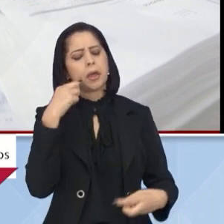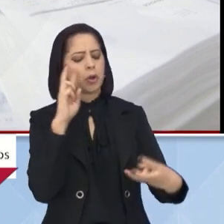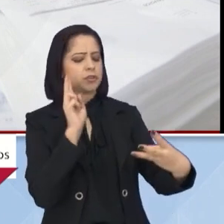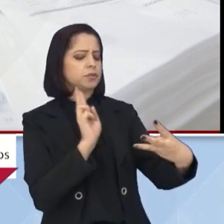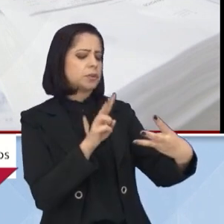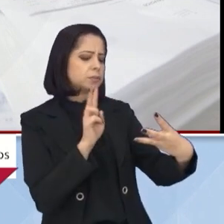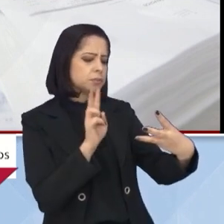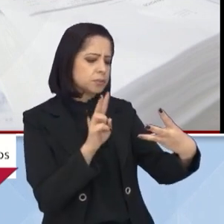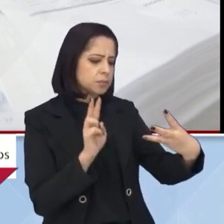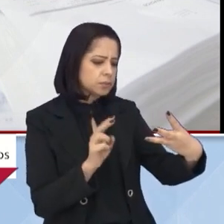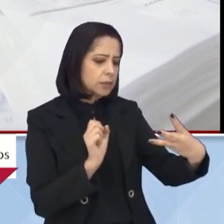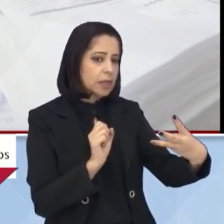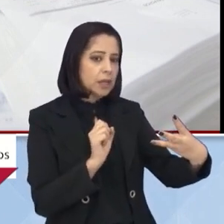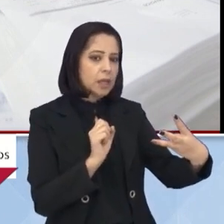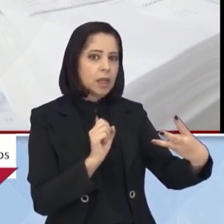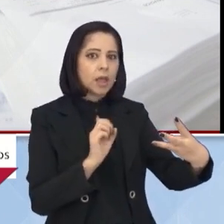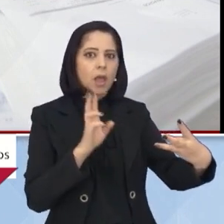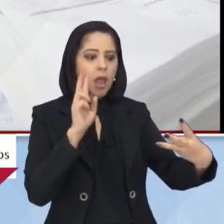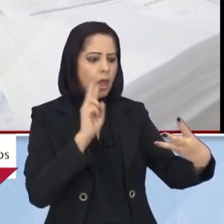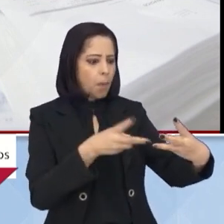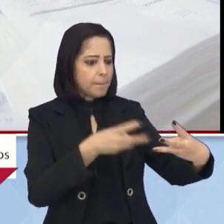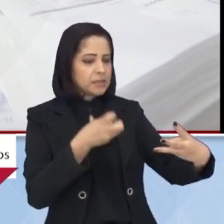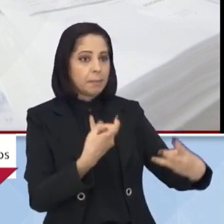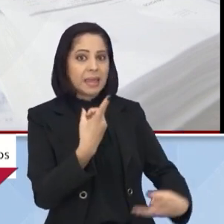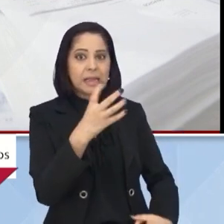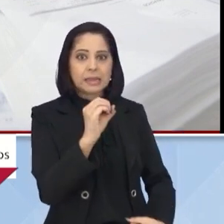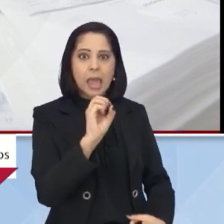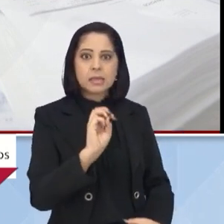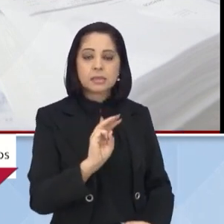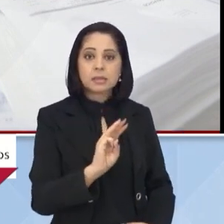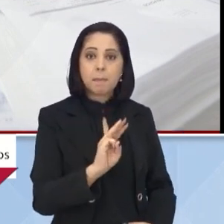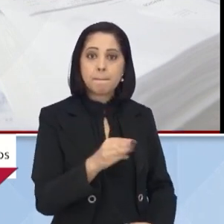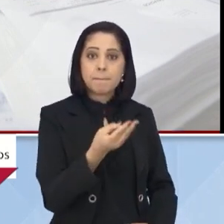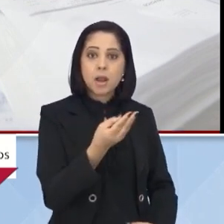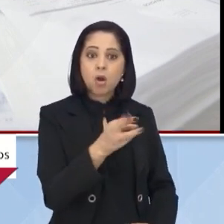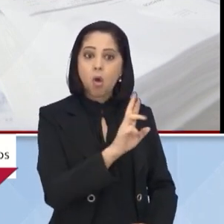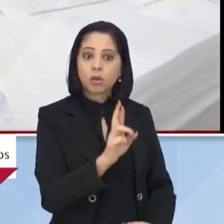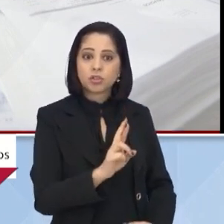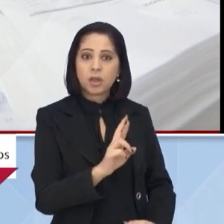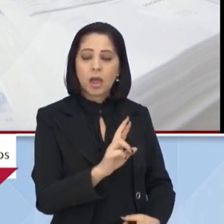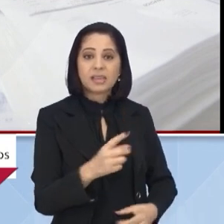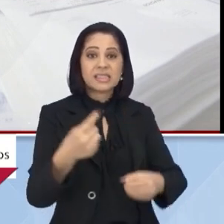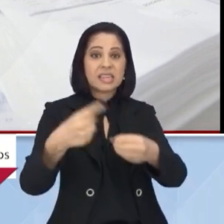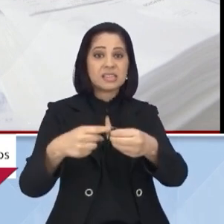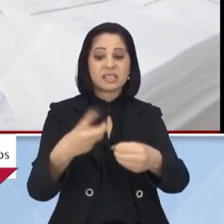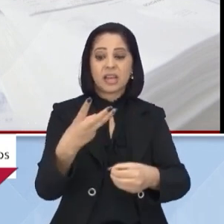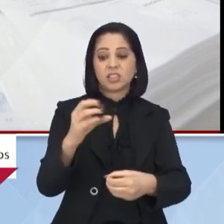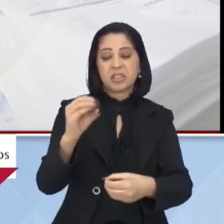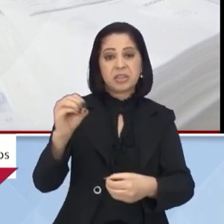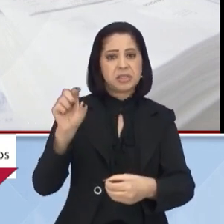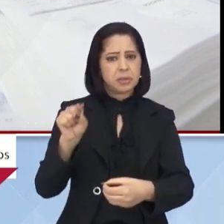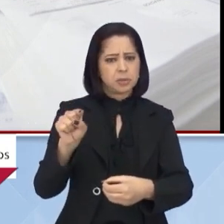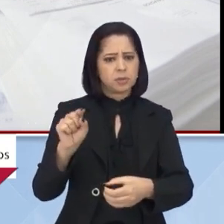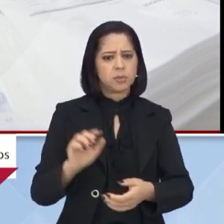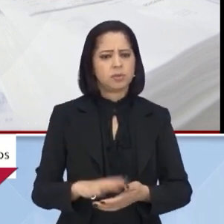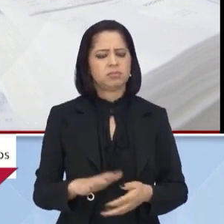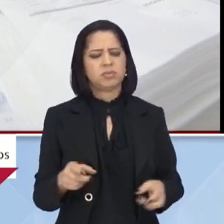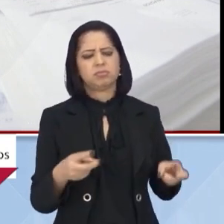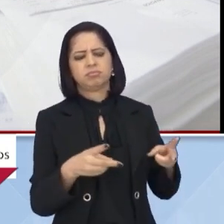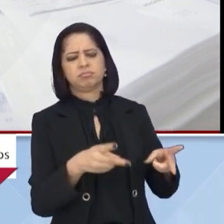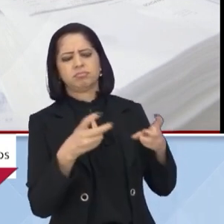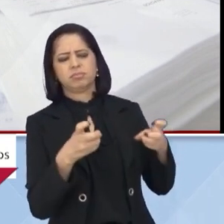identificamos o desembolso de quase 10 milhões no município de 300.000 habitantes então diante desse